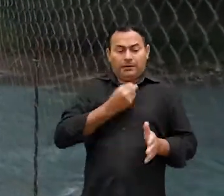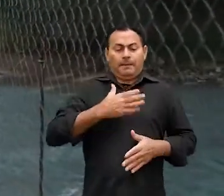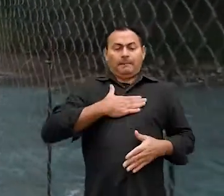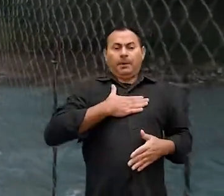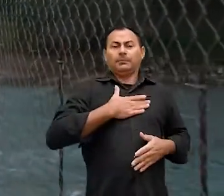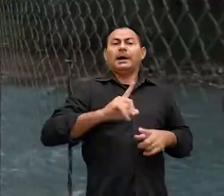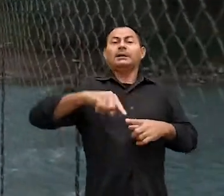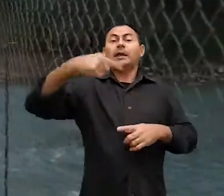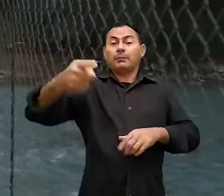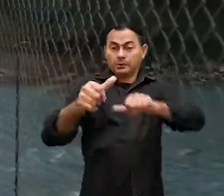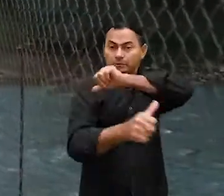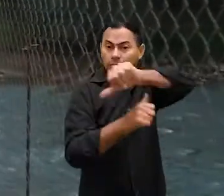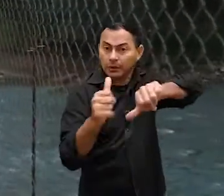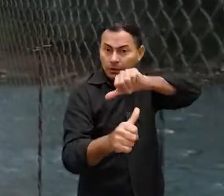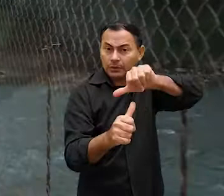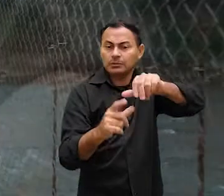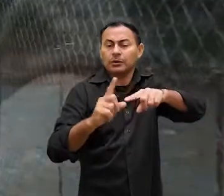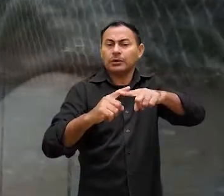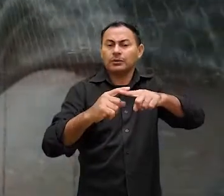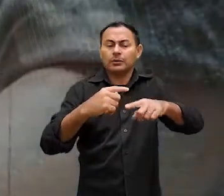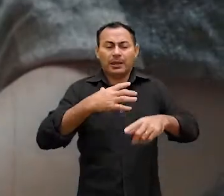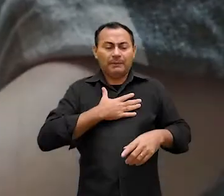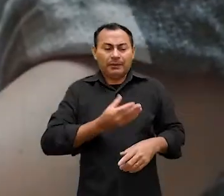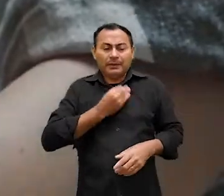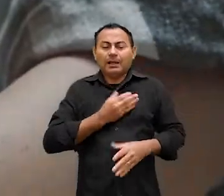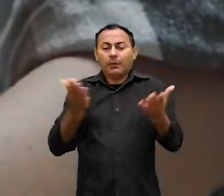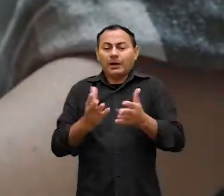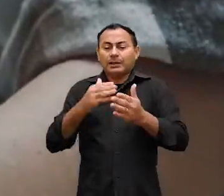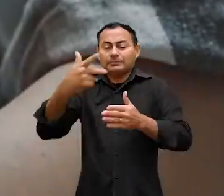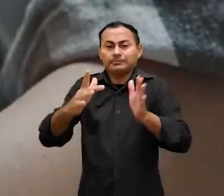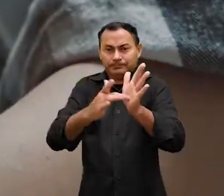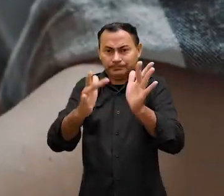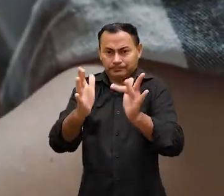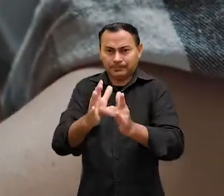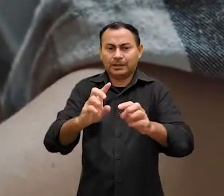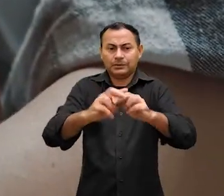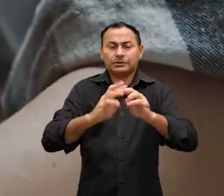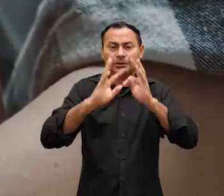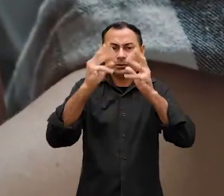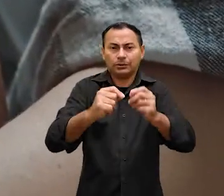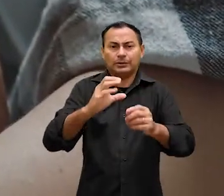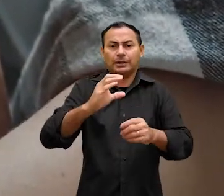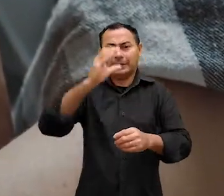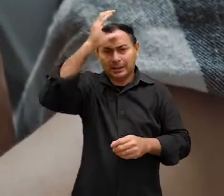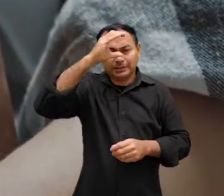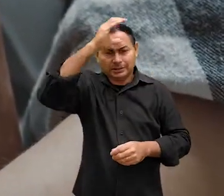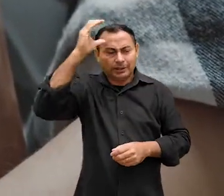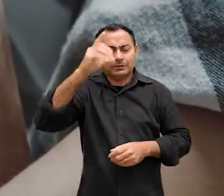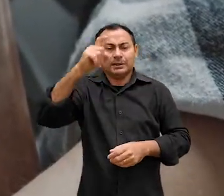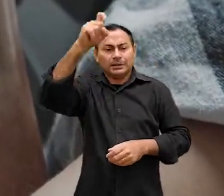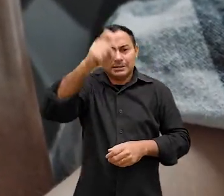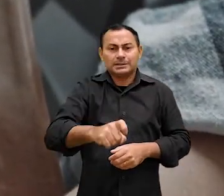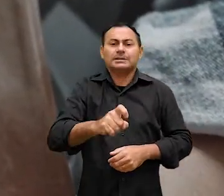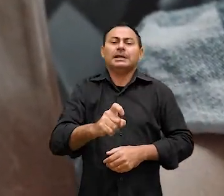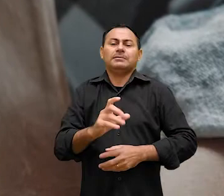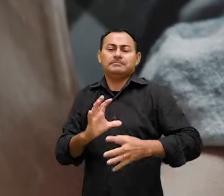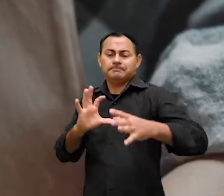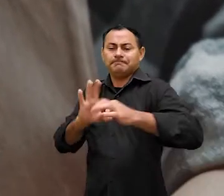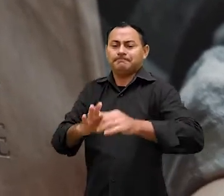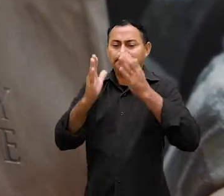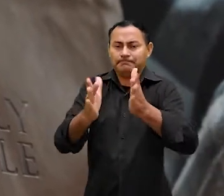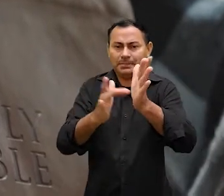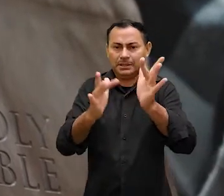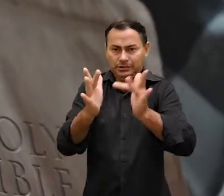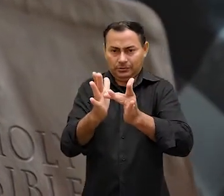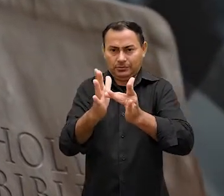depois o centro mudou. Portanto, todo cristão deve ser acusado de ser excêntrico ou descentrado, especialmente